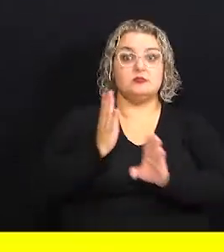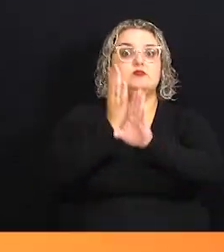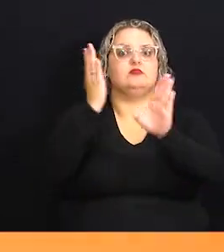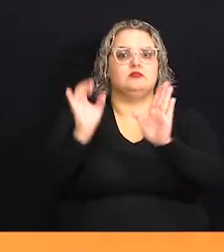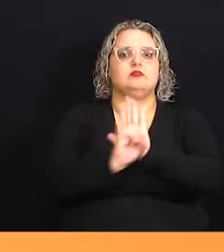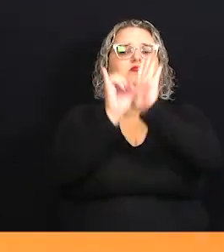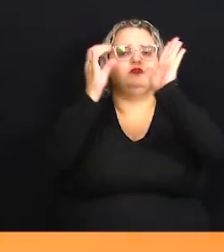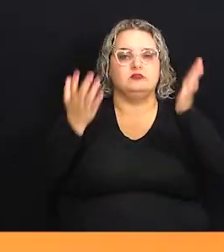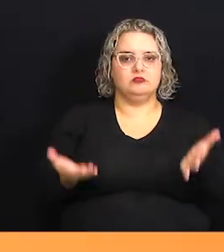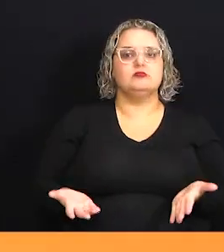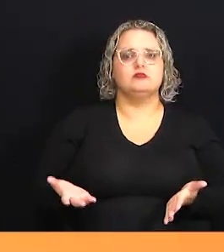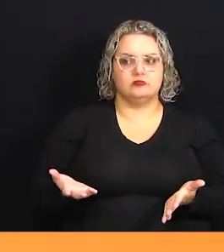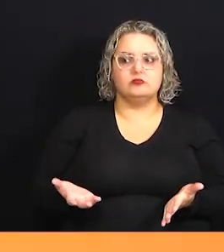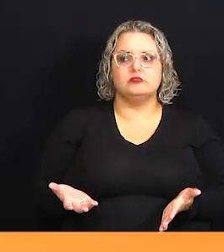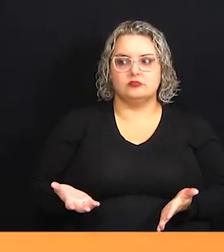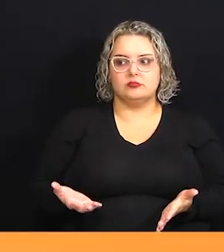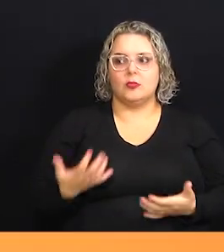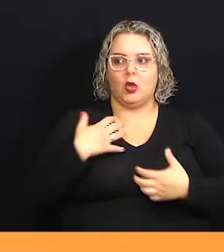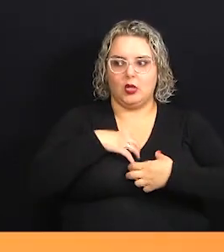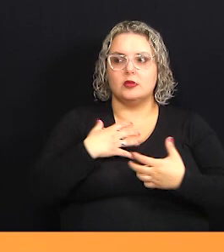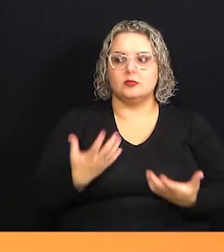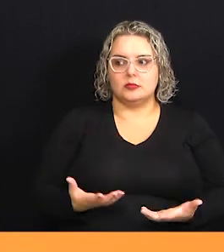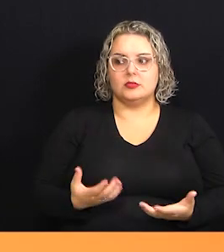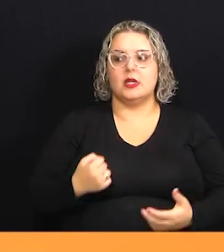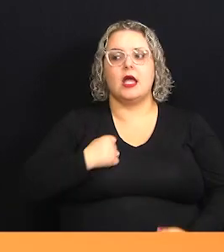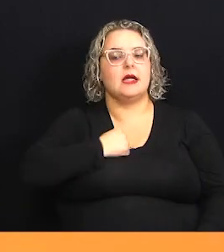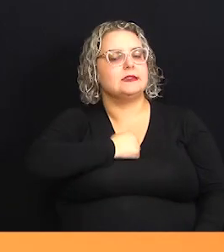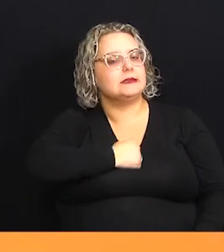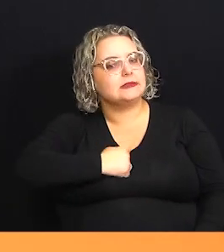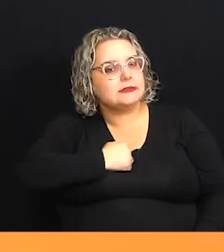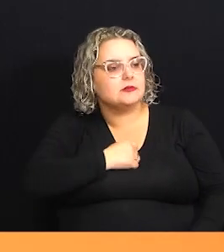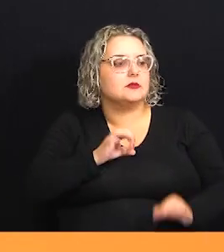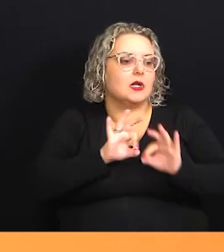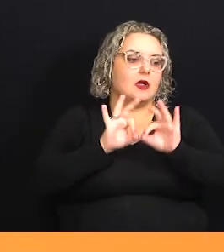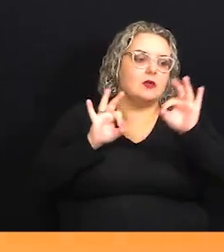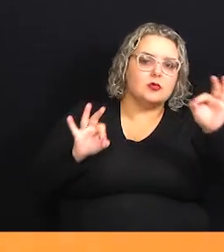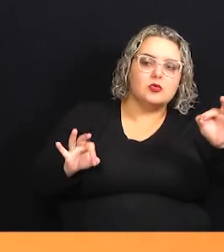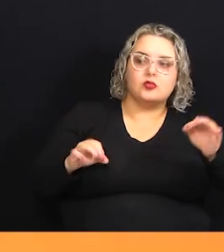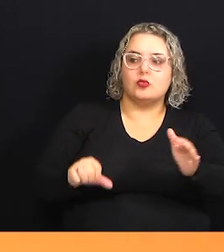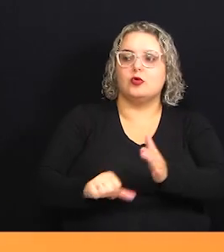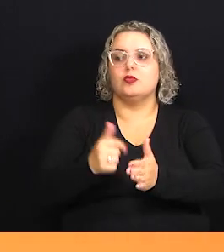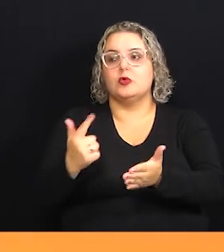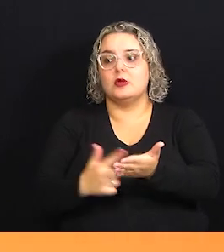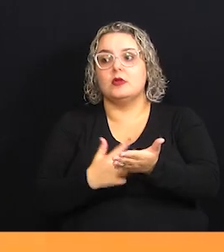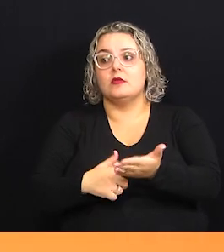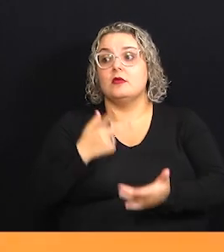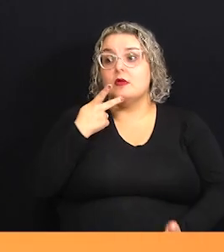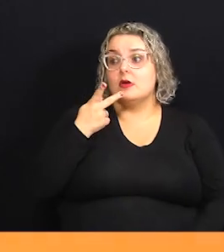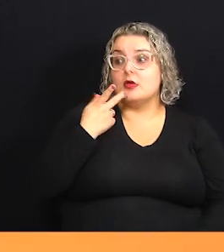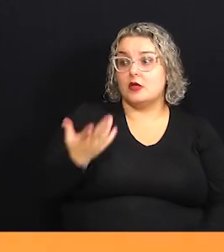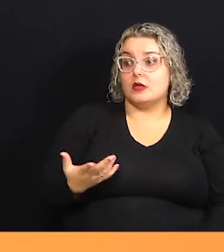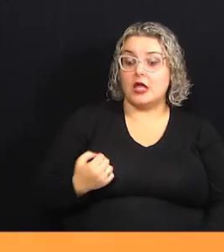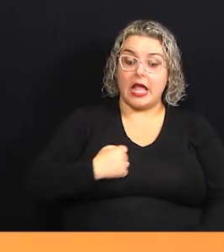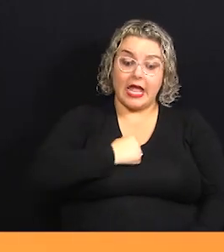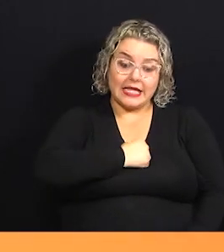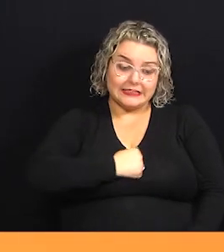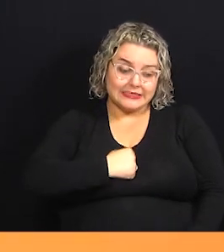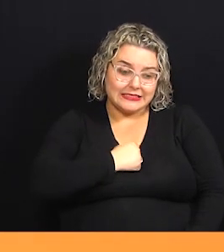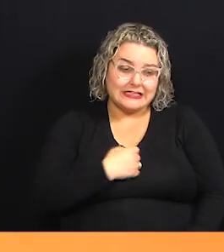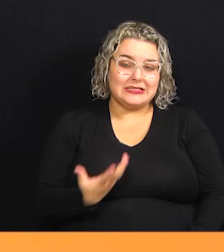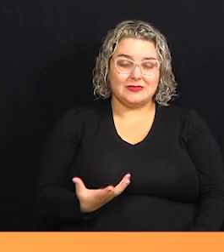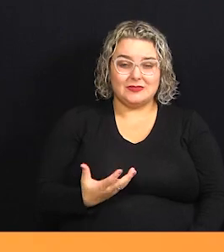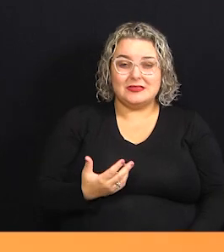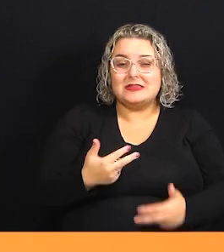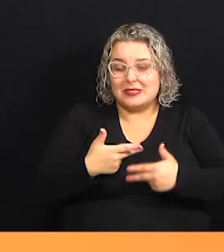sente realmente o que eles sentem, que é a saudade, que é a distância. No primeiro livro, a Nina fala assim: a saudade é essa coisa